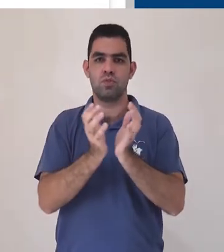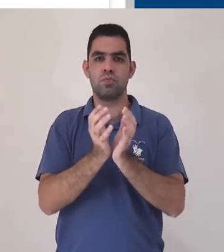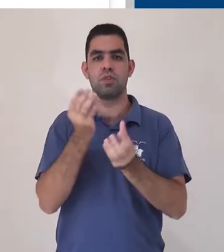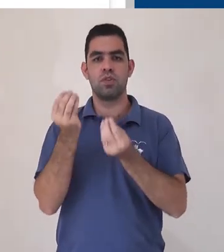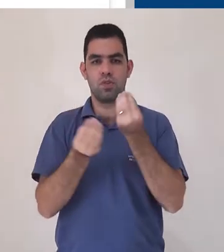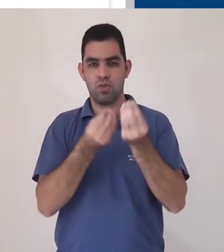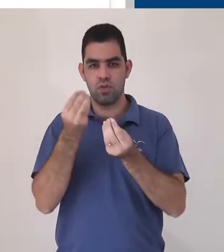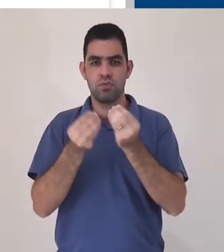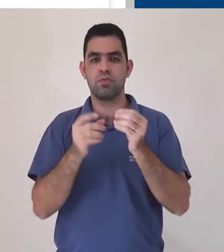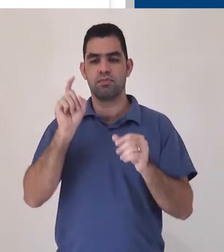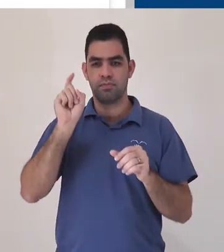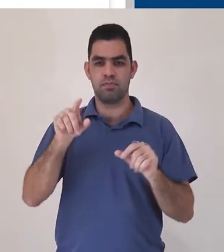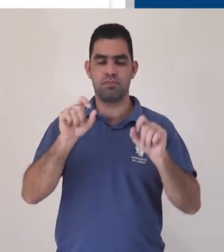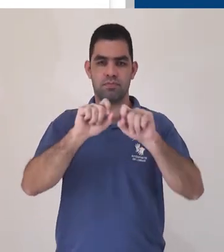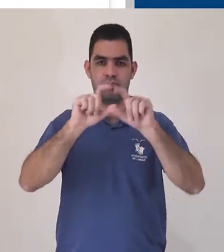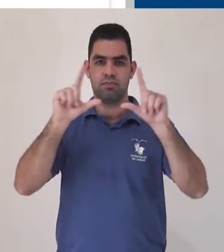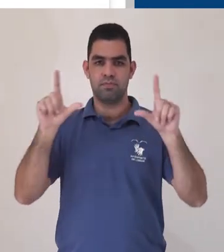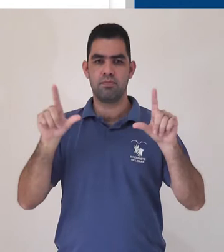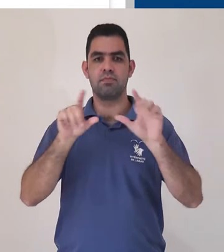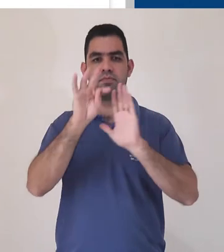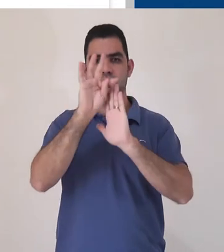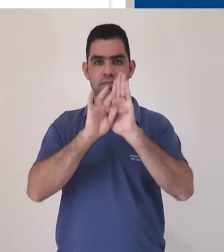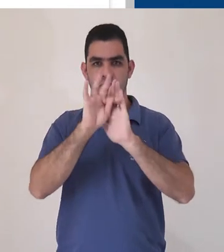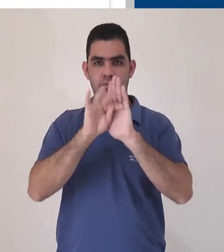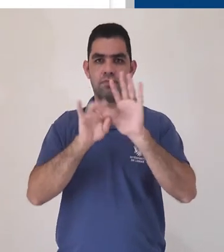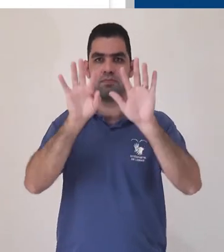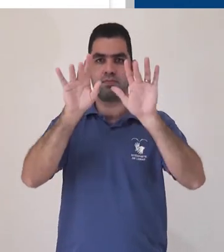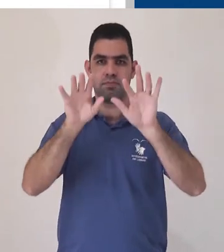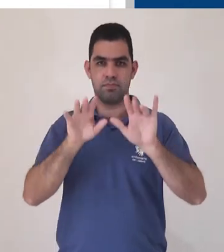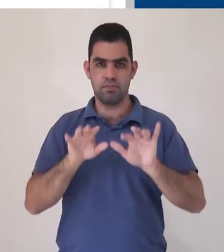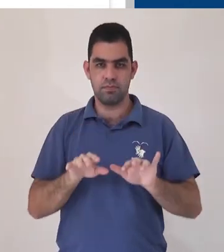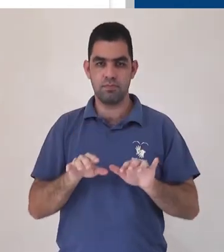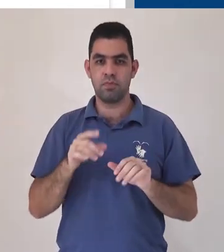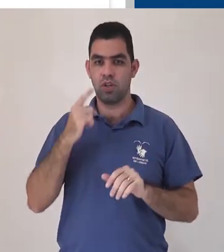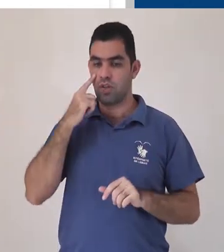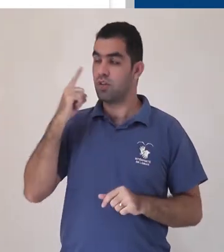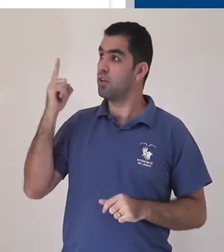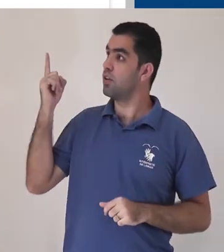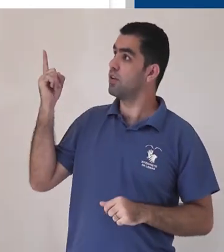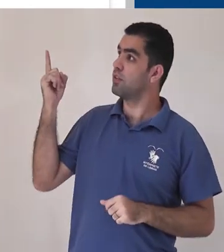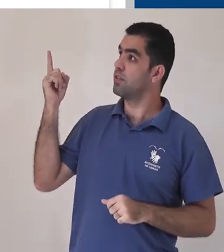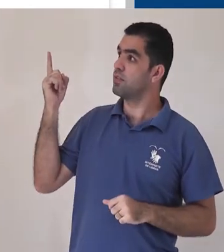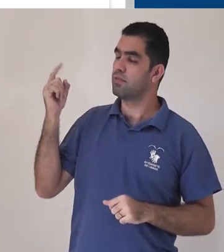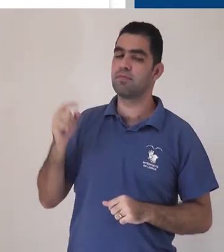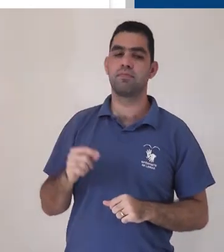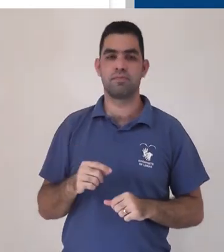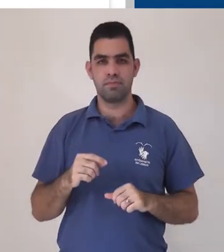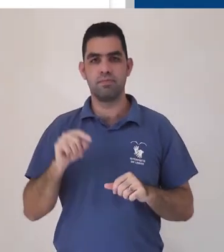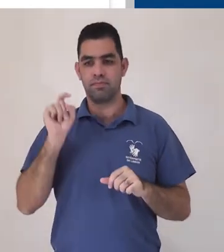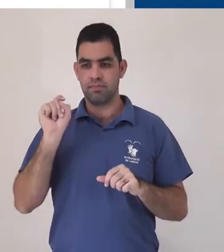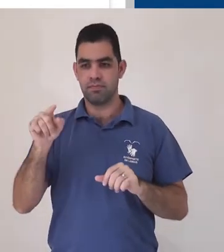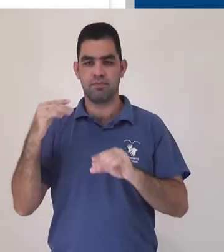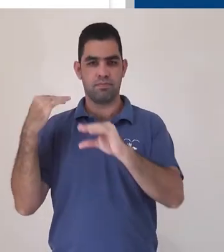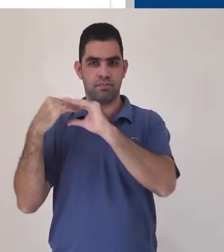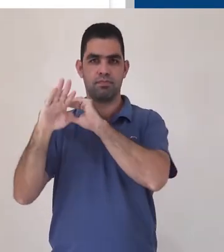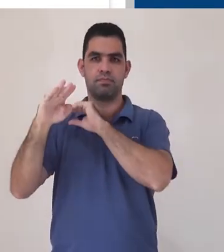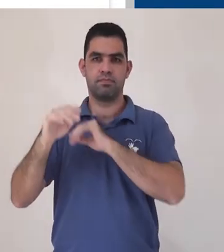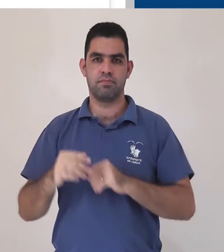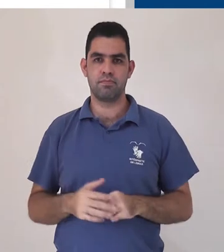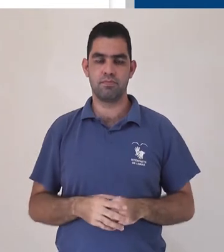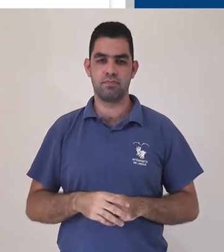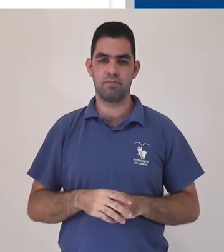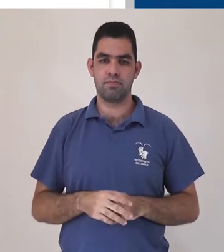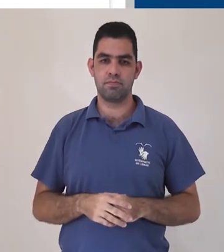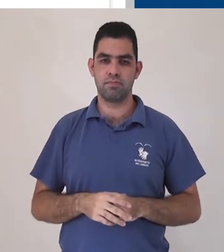em adicionar comentário para turma e depois clique no ícone à direita para postar no